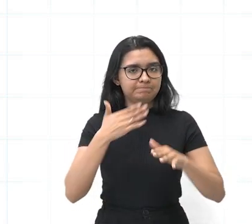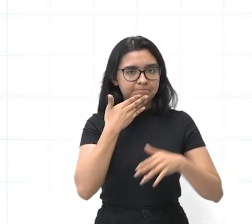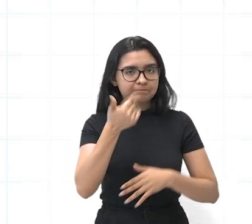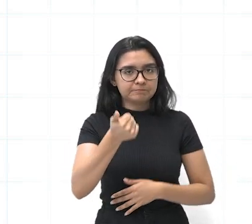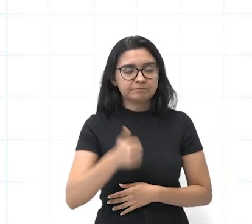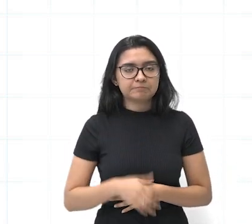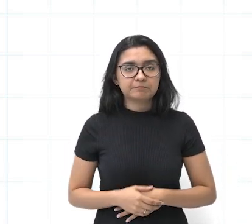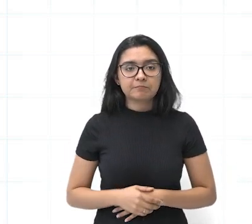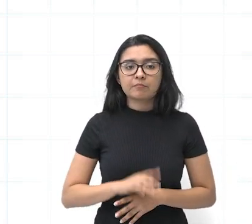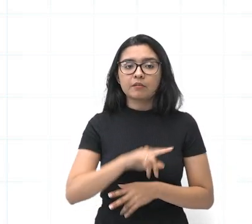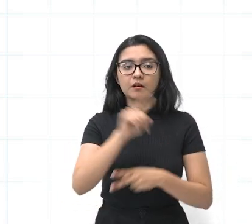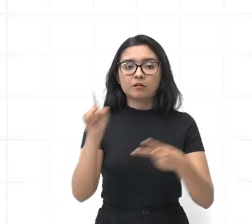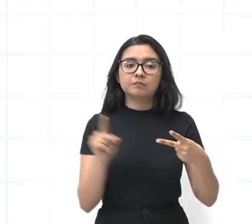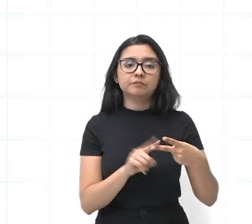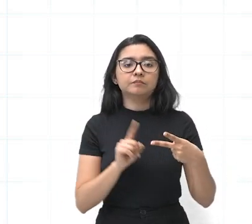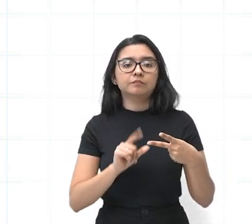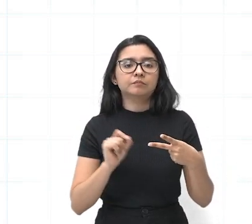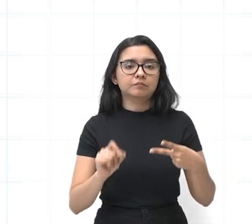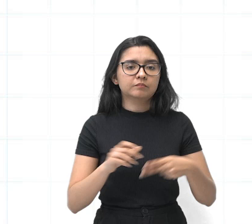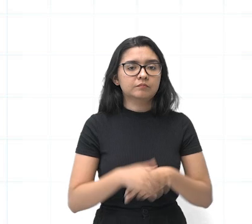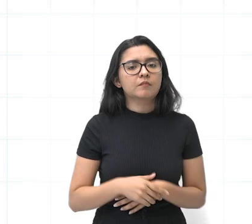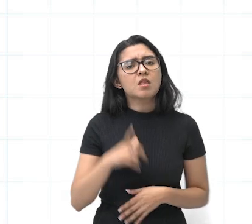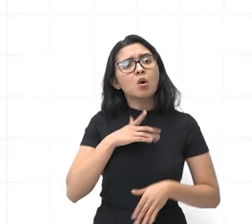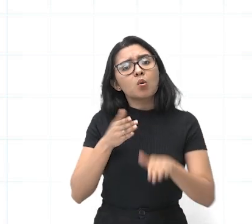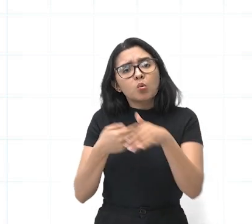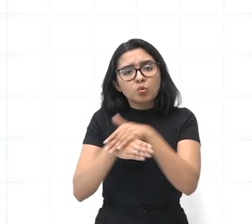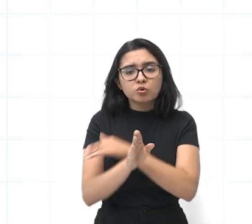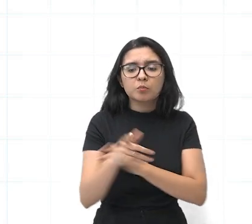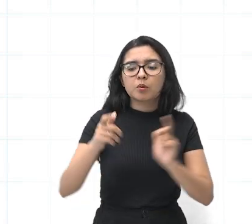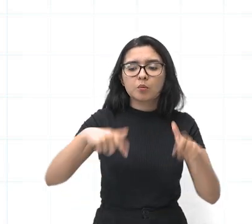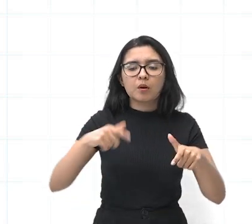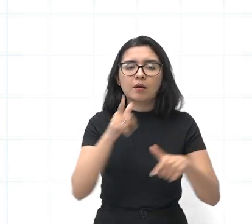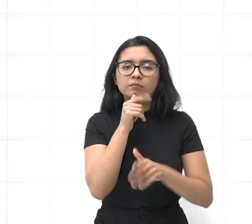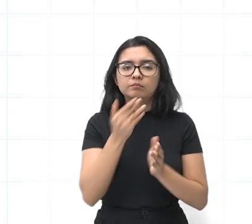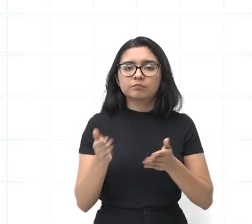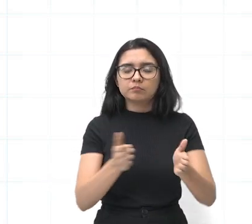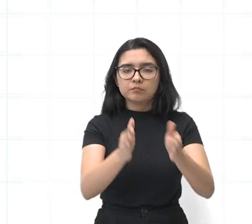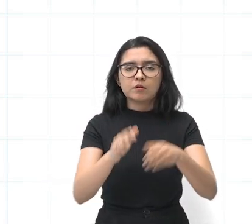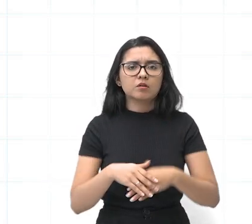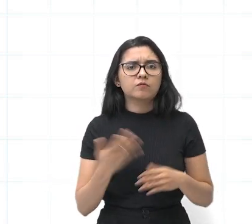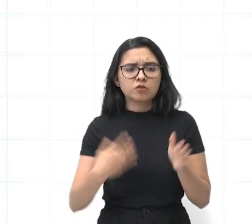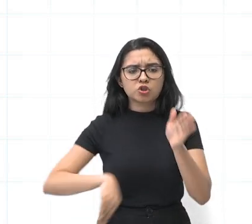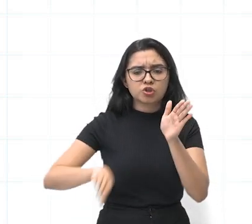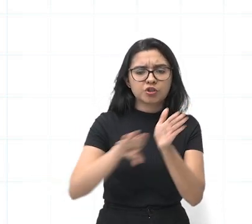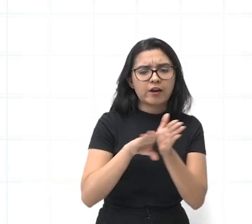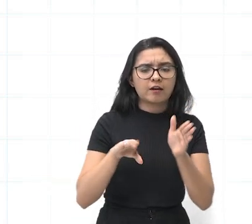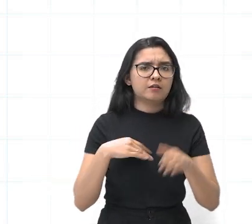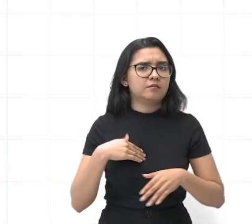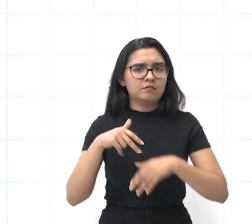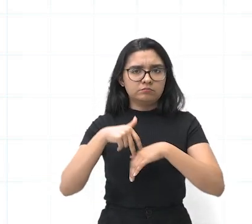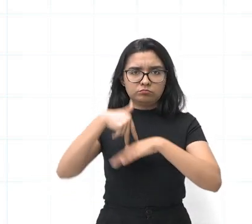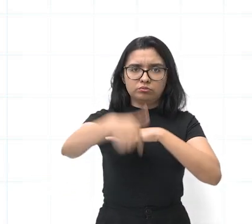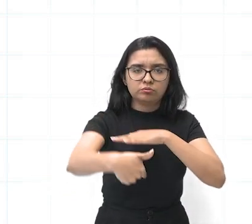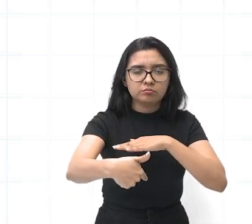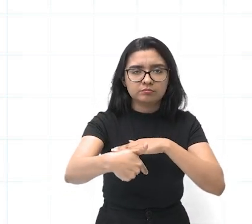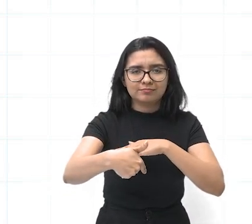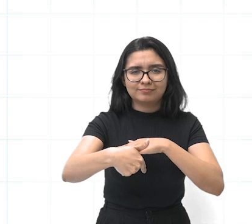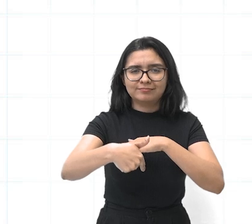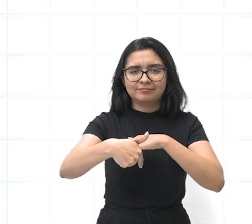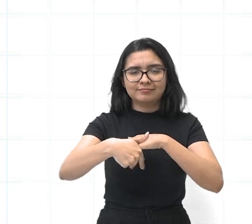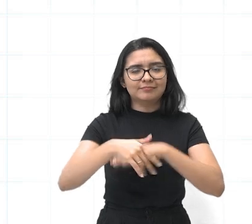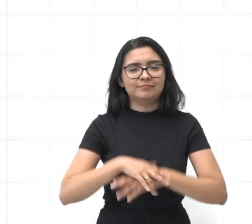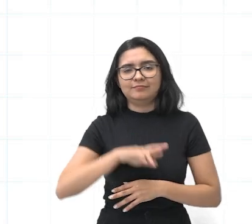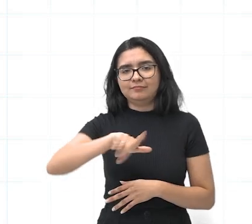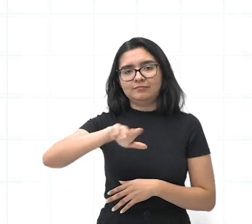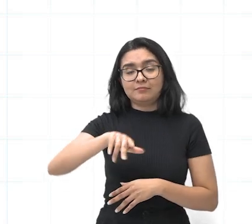bom? O segundo, familiarize-se com a água. Não é você chegar lá e se jogar na água de uma